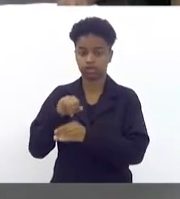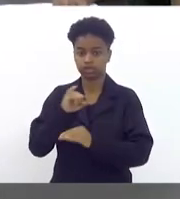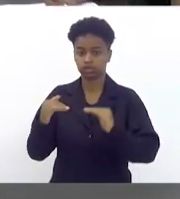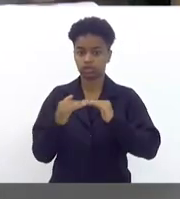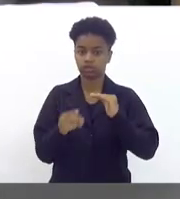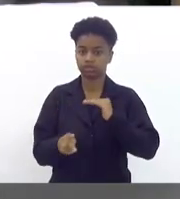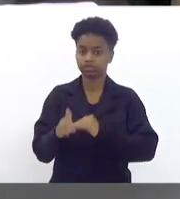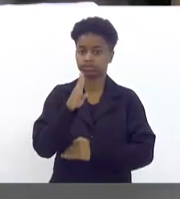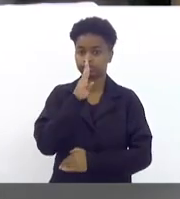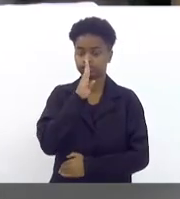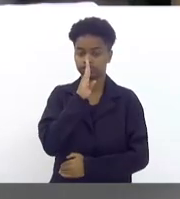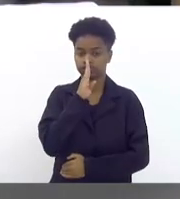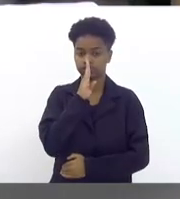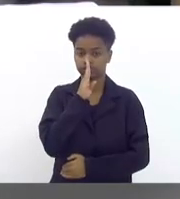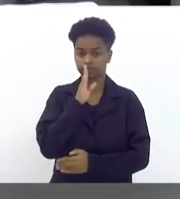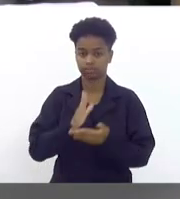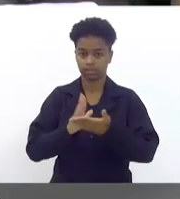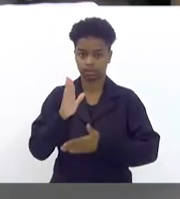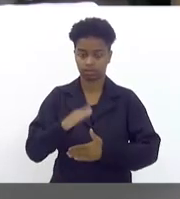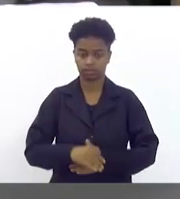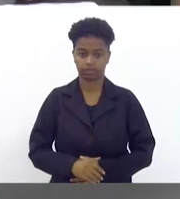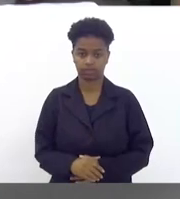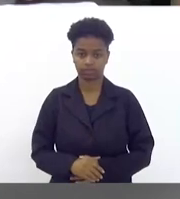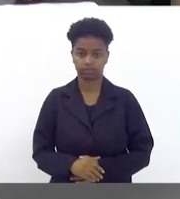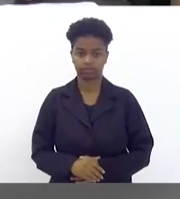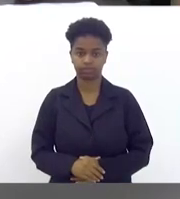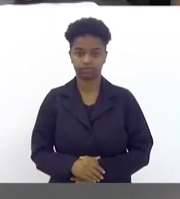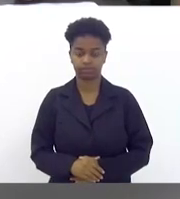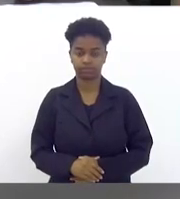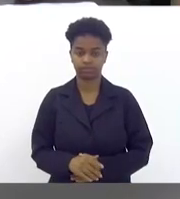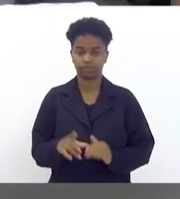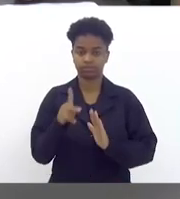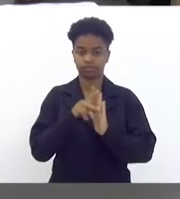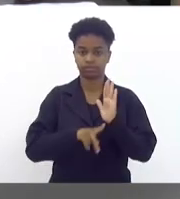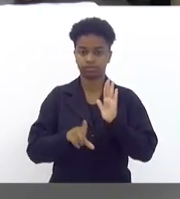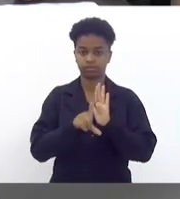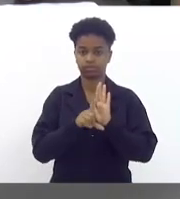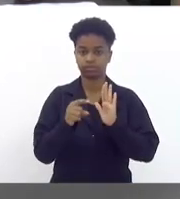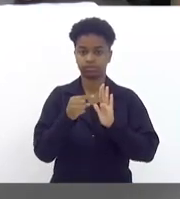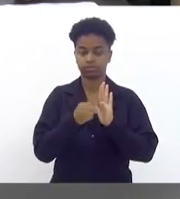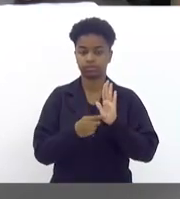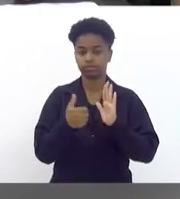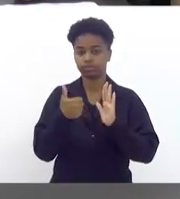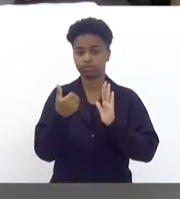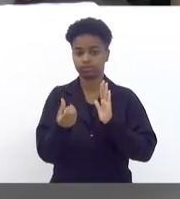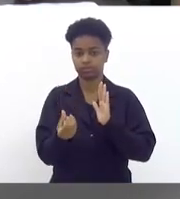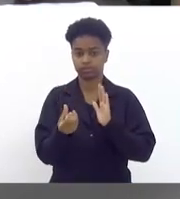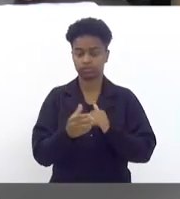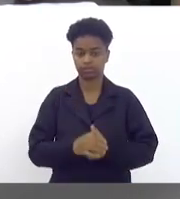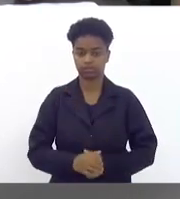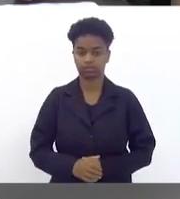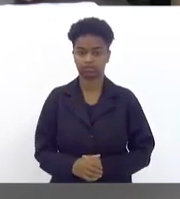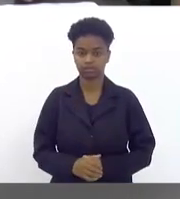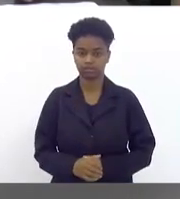aprovam, permaneçam como estão. Aprovado. Projeto 16 da pauta.